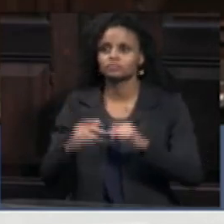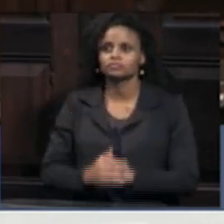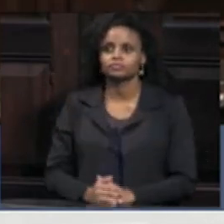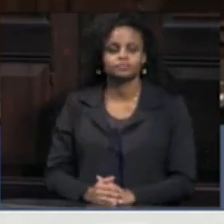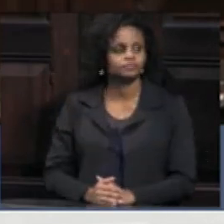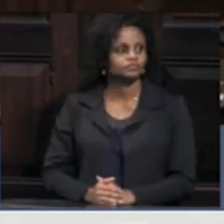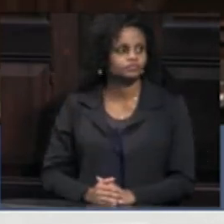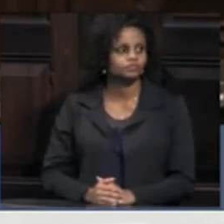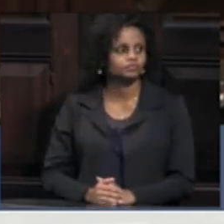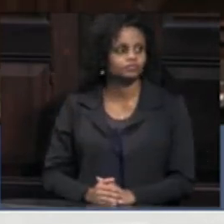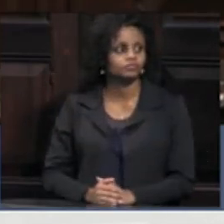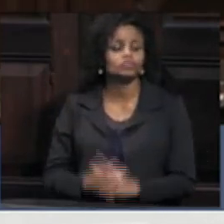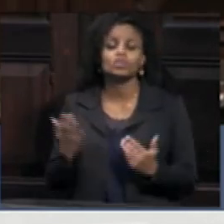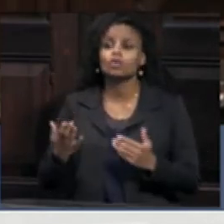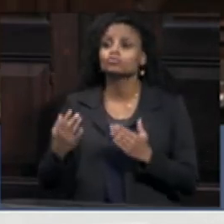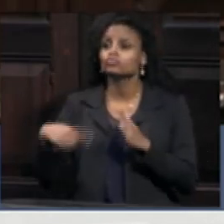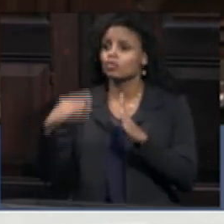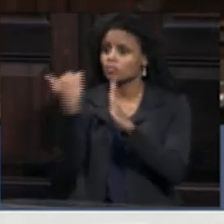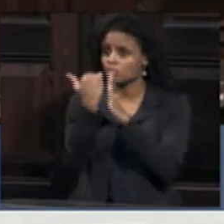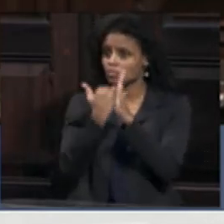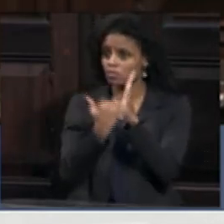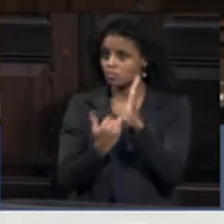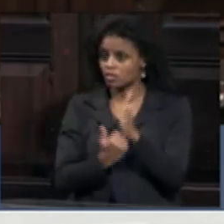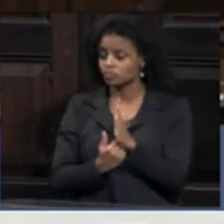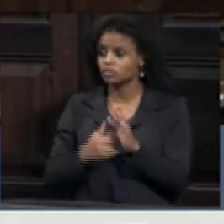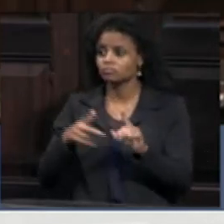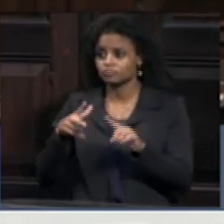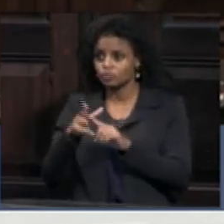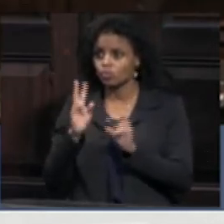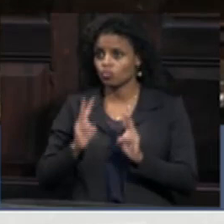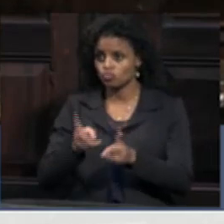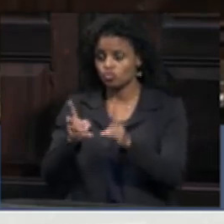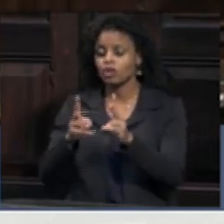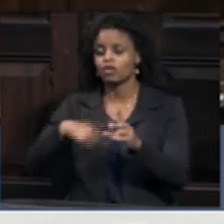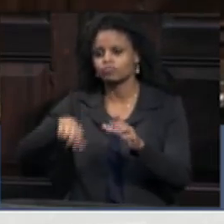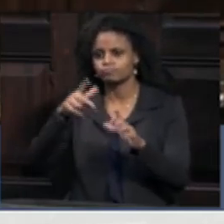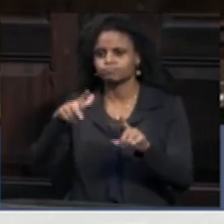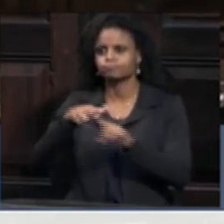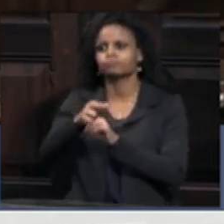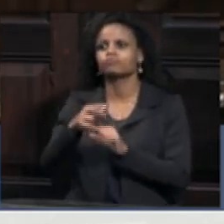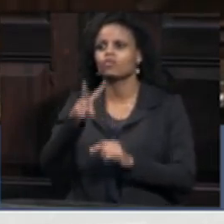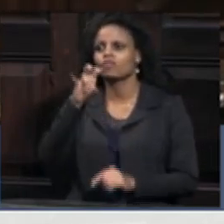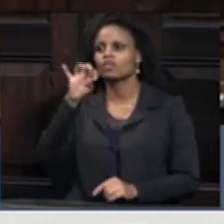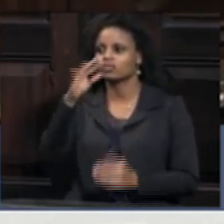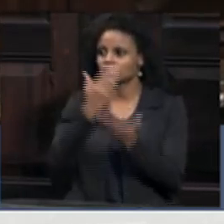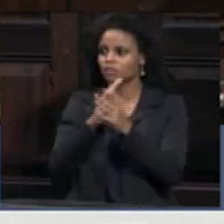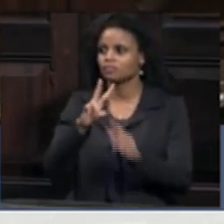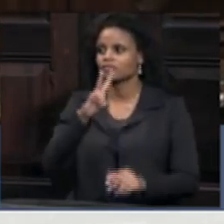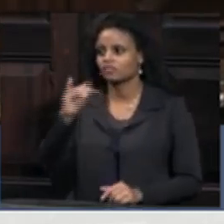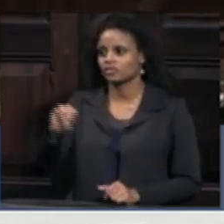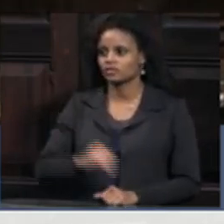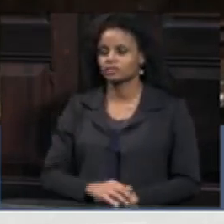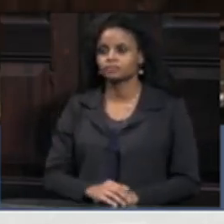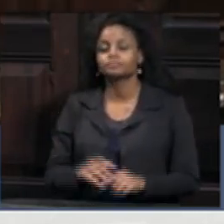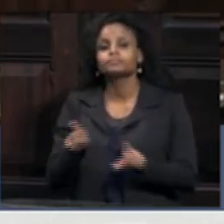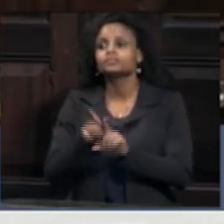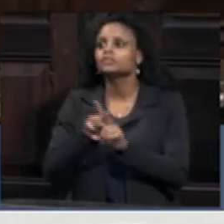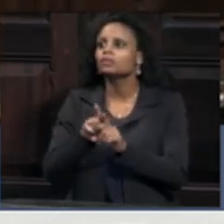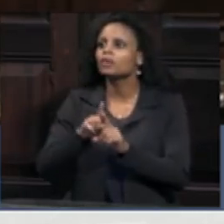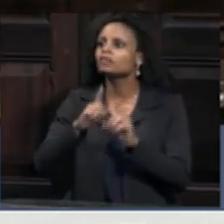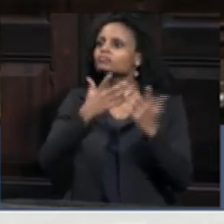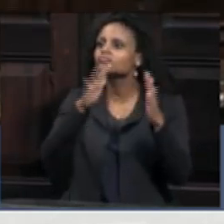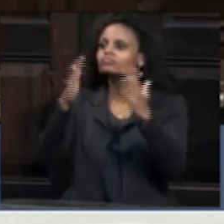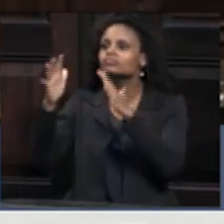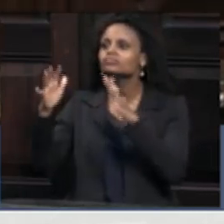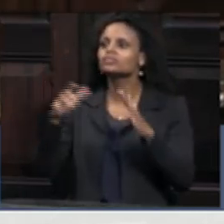quando a pauta estiver desobstruída. Quero saudar também os lutadores e lutadoras da área da saúde,